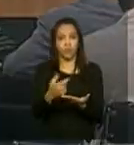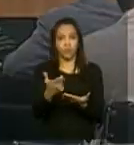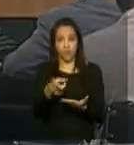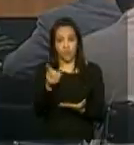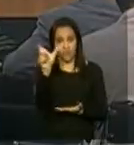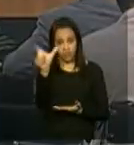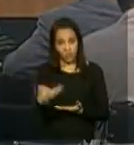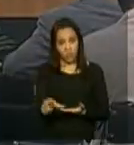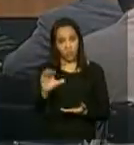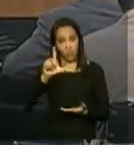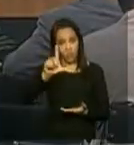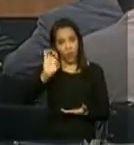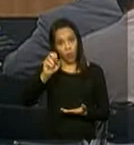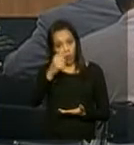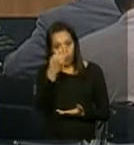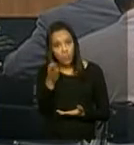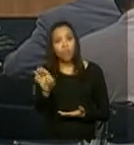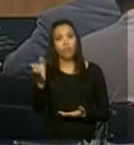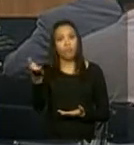inclusive a